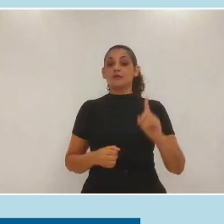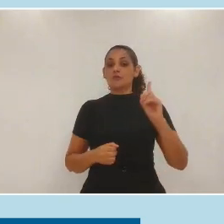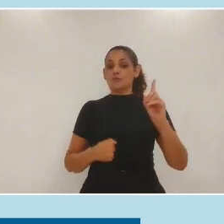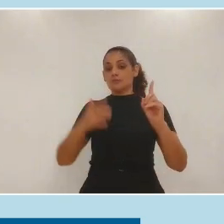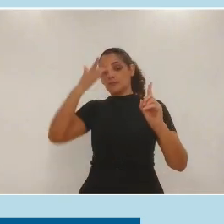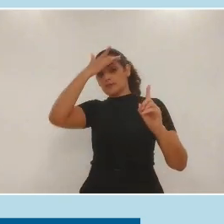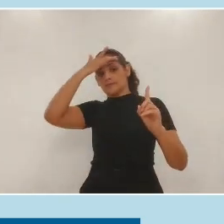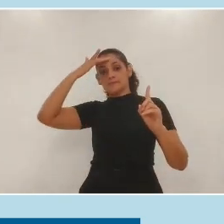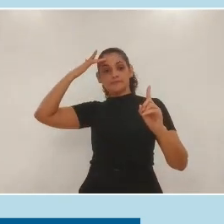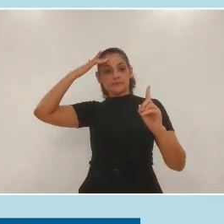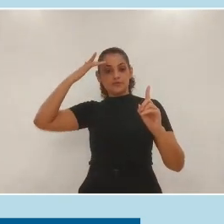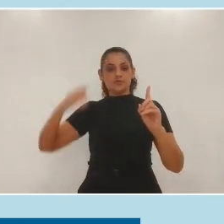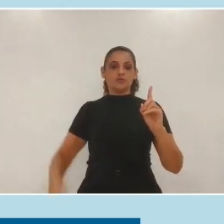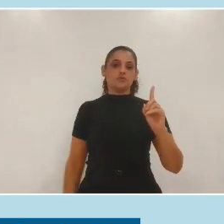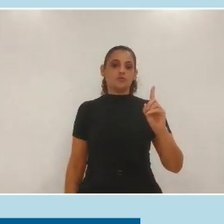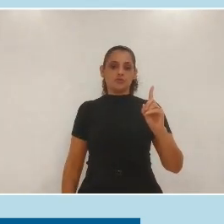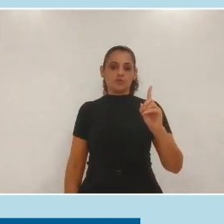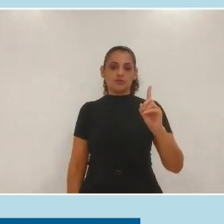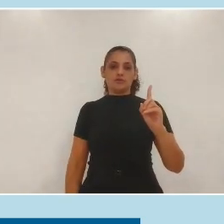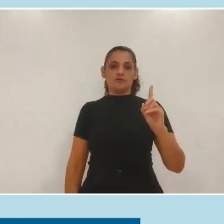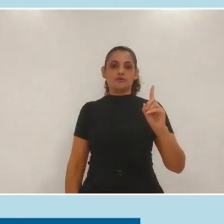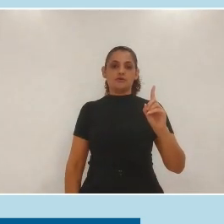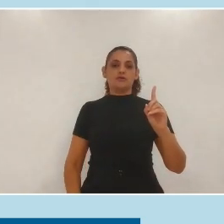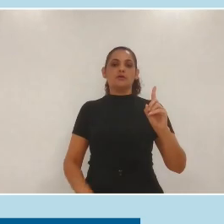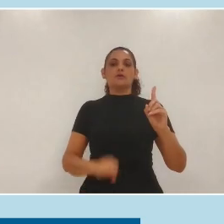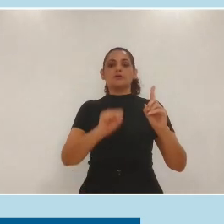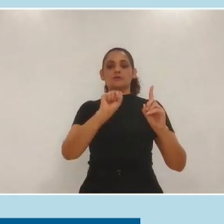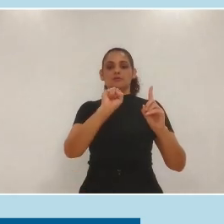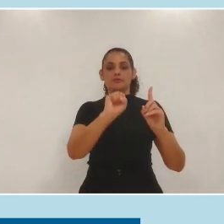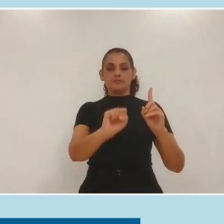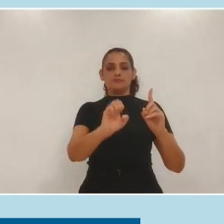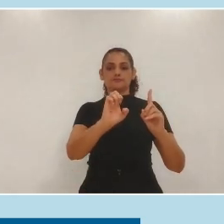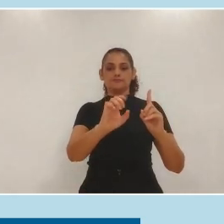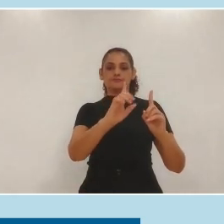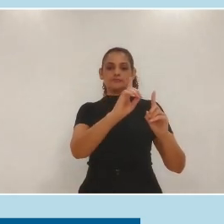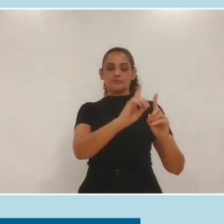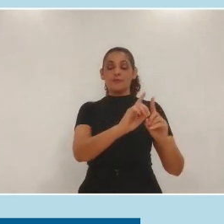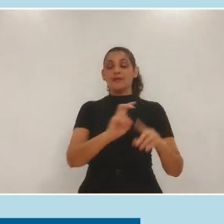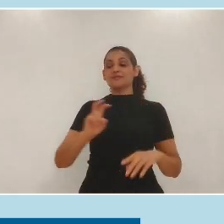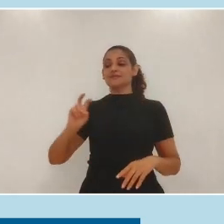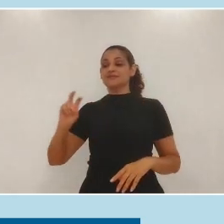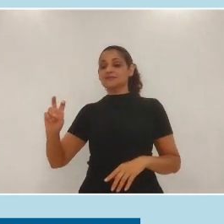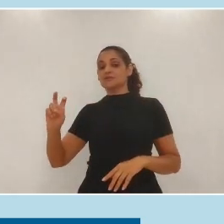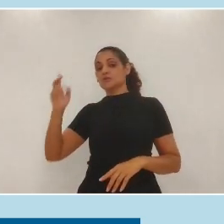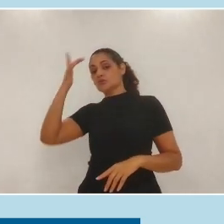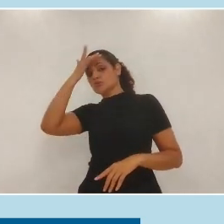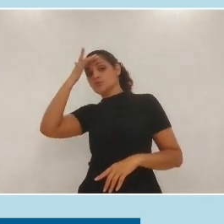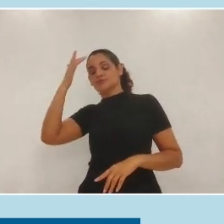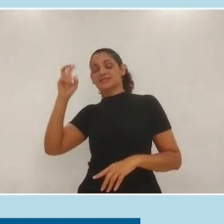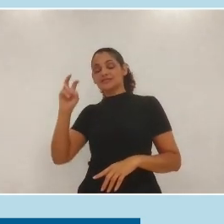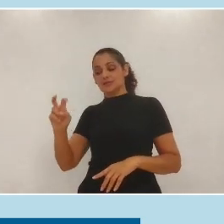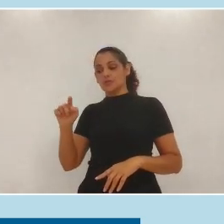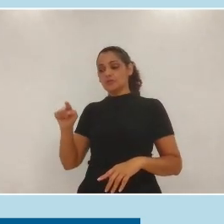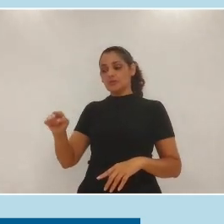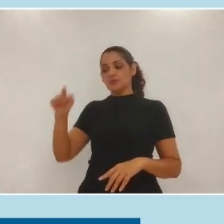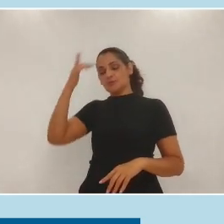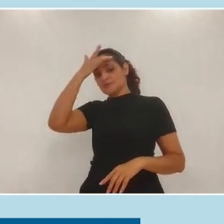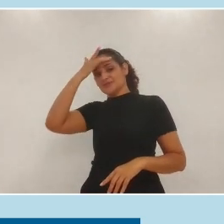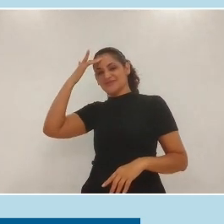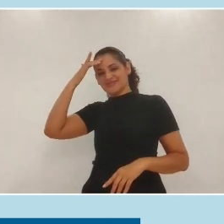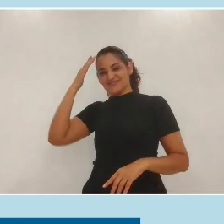cada 5.000 indivíduos. Mas, se eu pegar uma